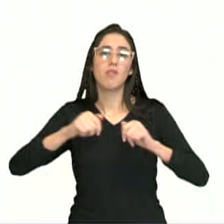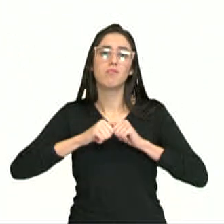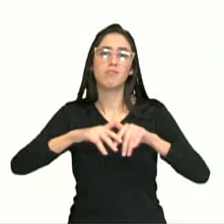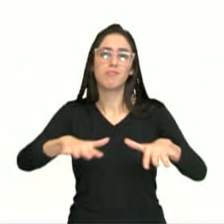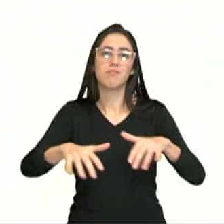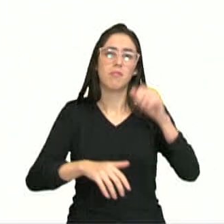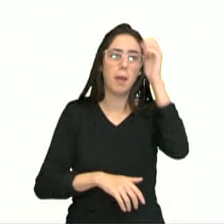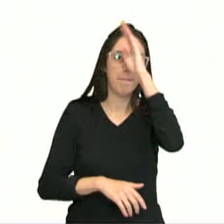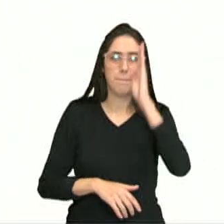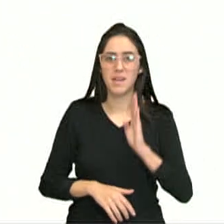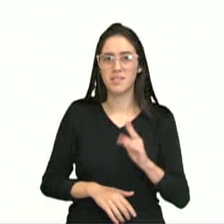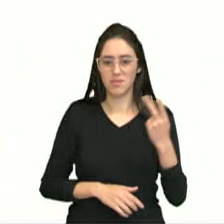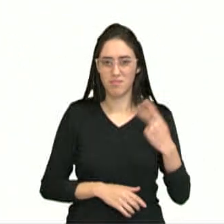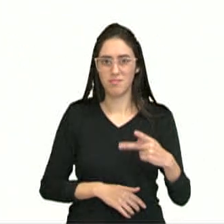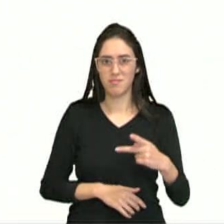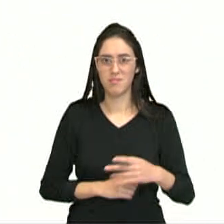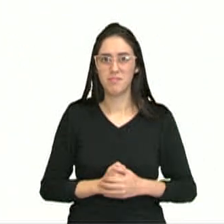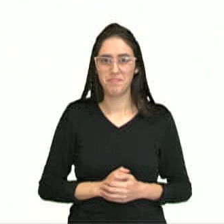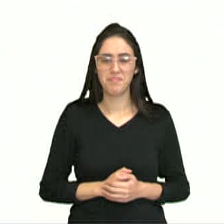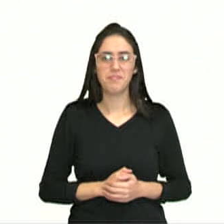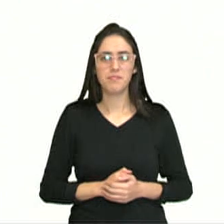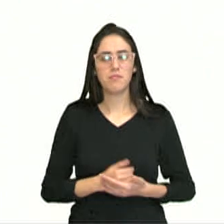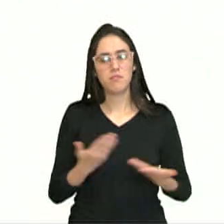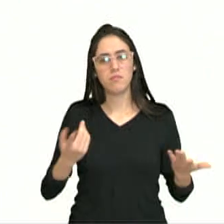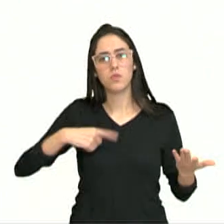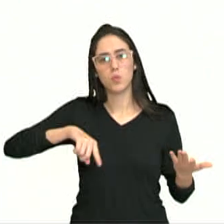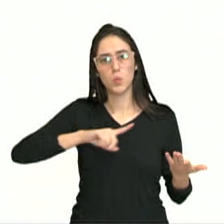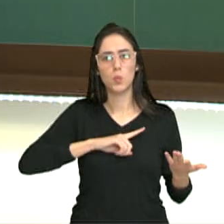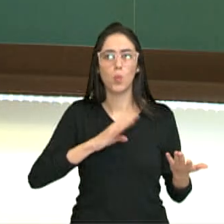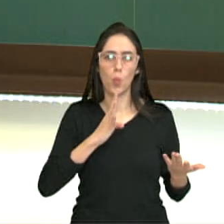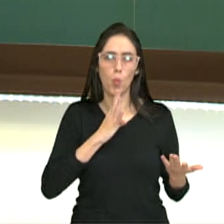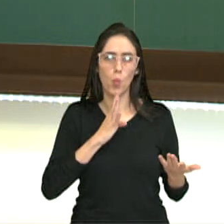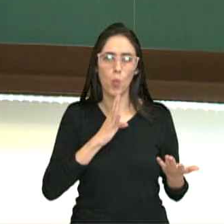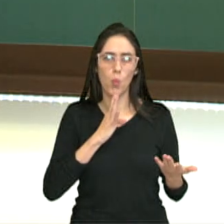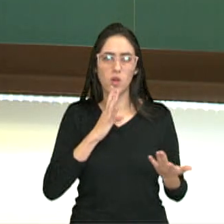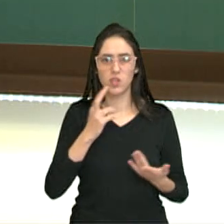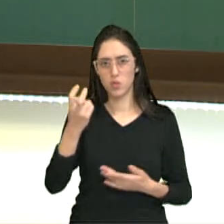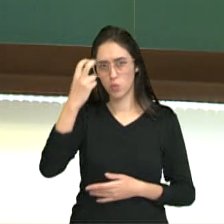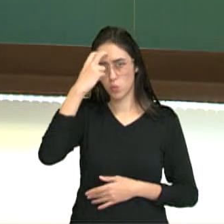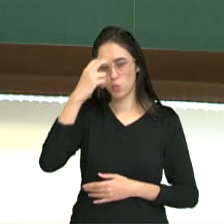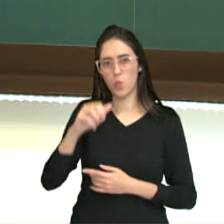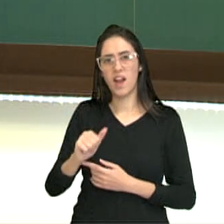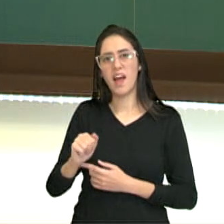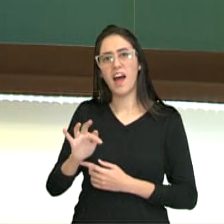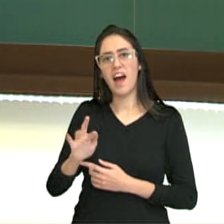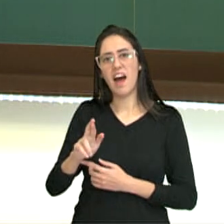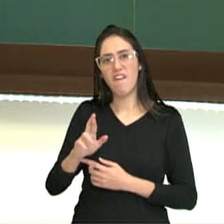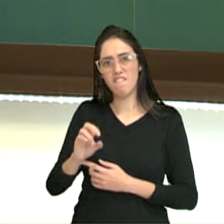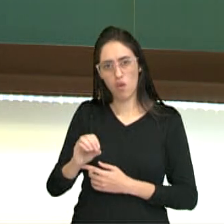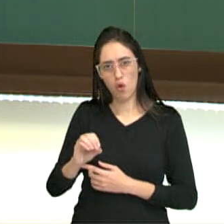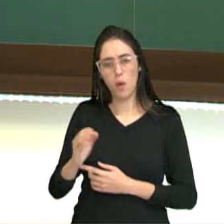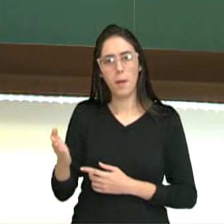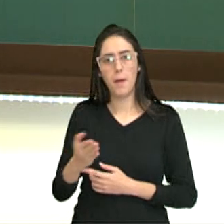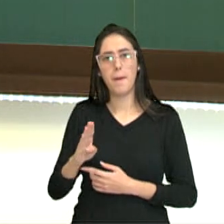aos poucos a cultura afro-brasileira, que a gente também é um termo que